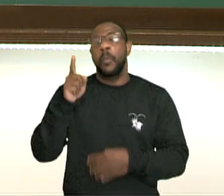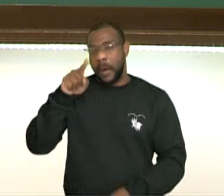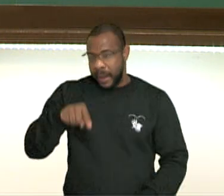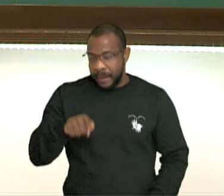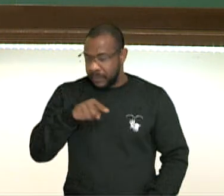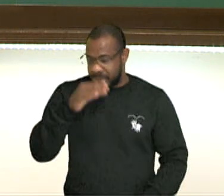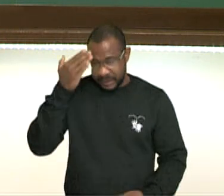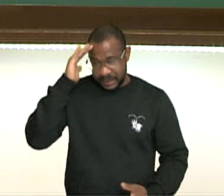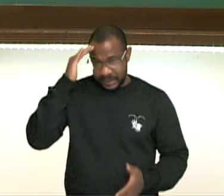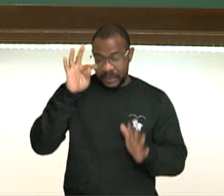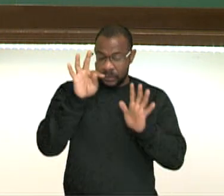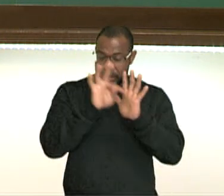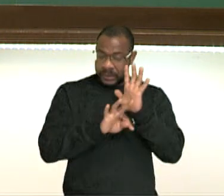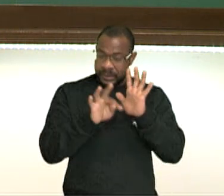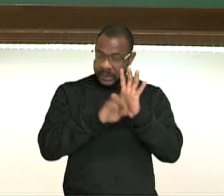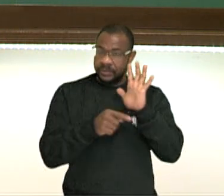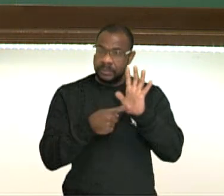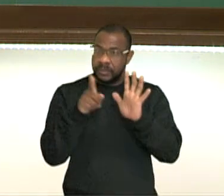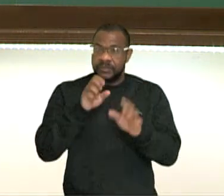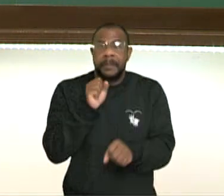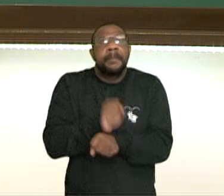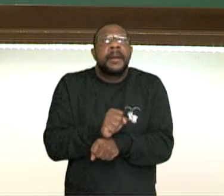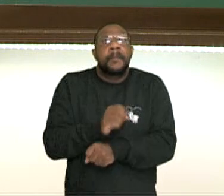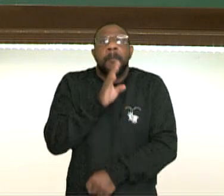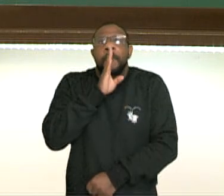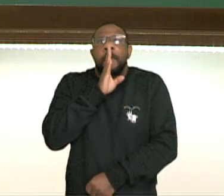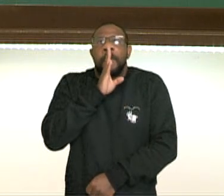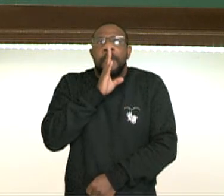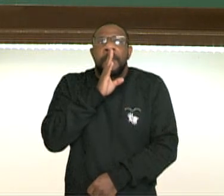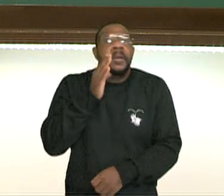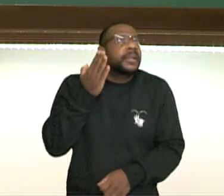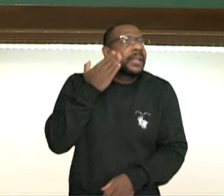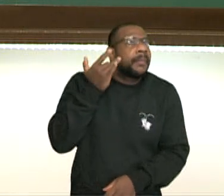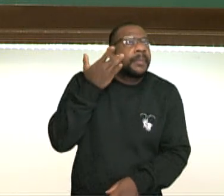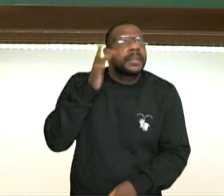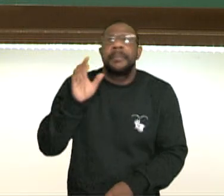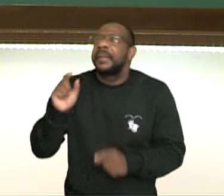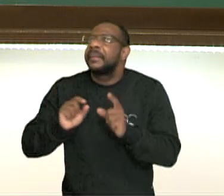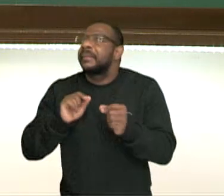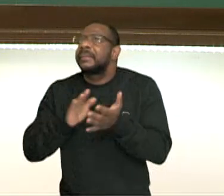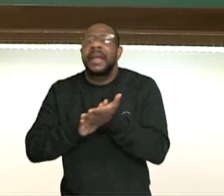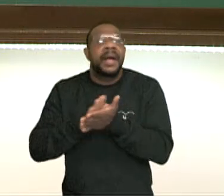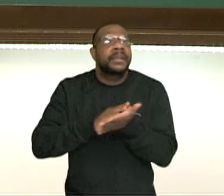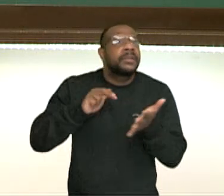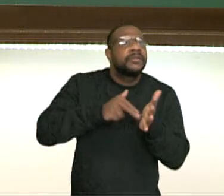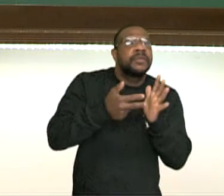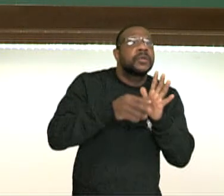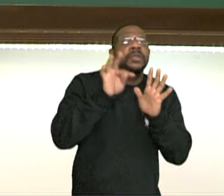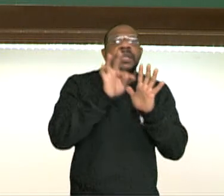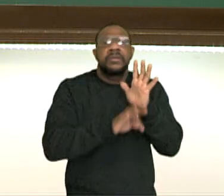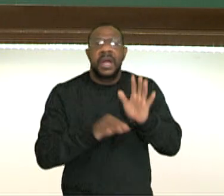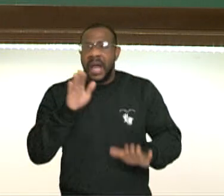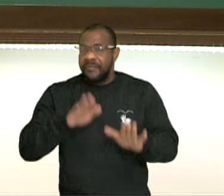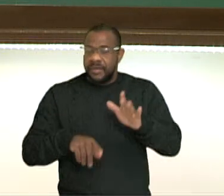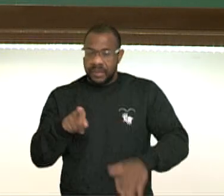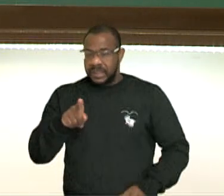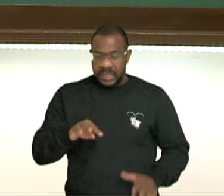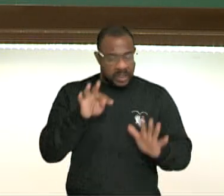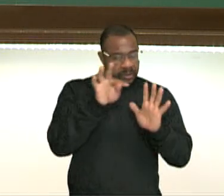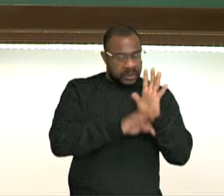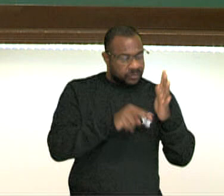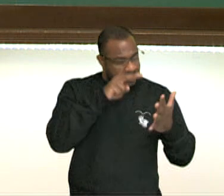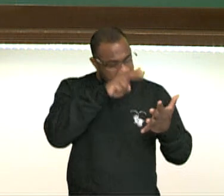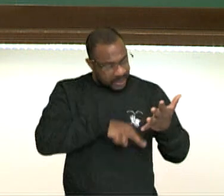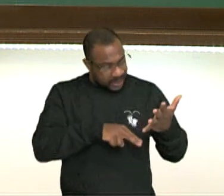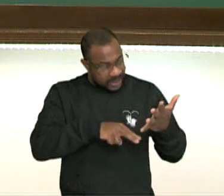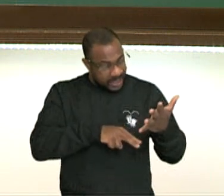para você não ficar pacífico diante de um texto, você saber o que ele está significando ali, porque muitas vezes você acha que ele significa uma coisa,